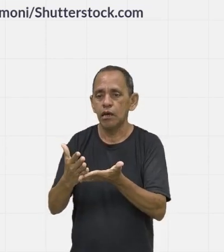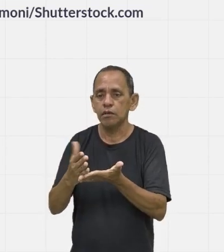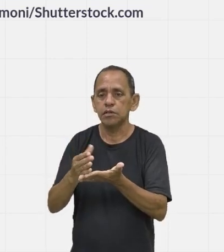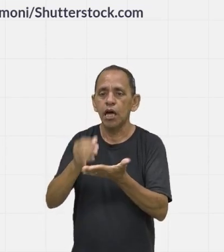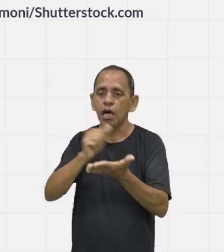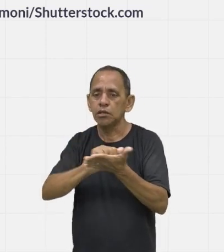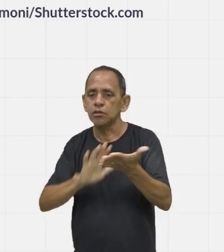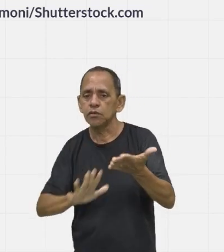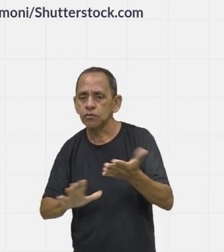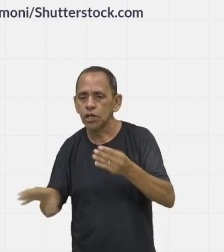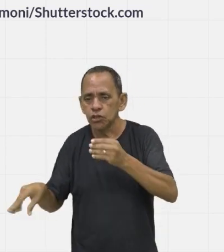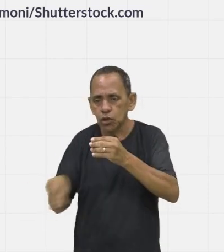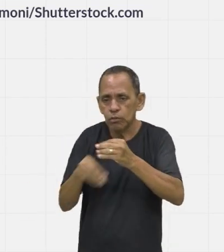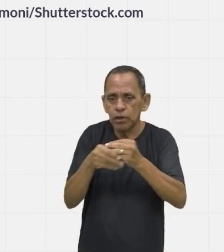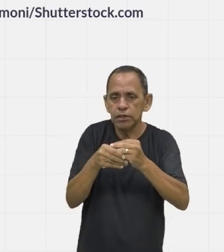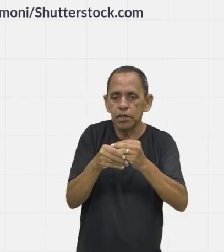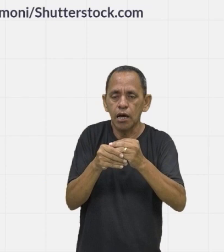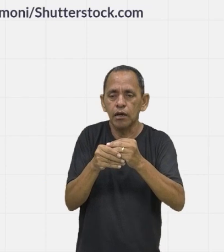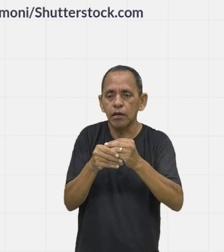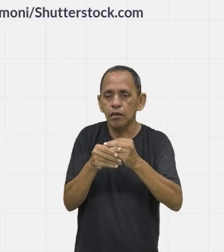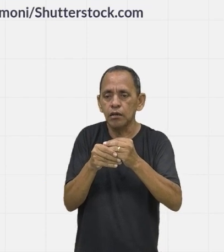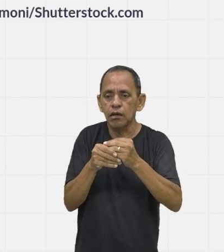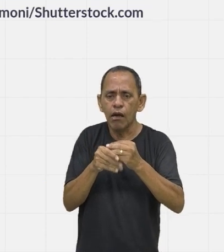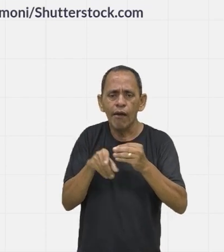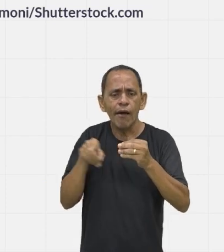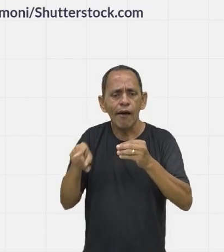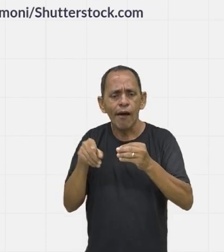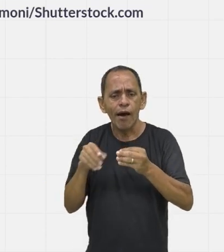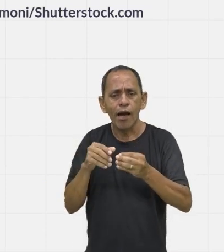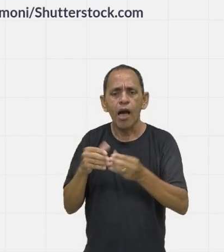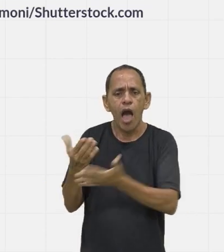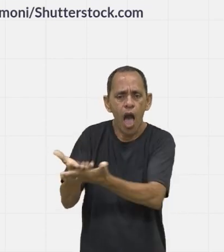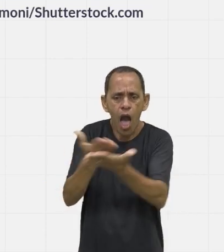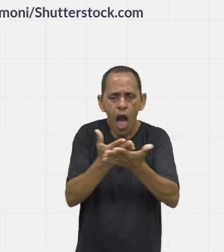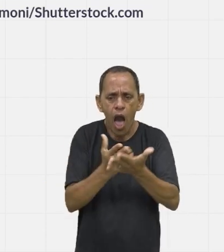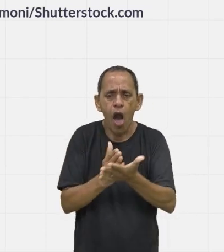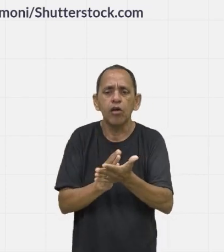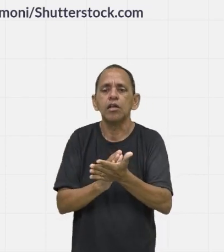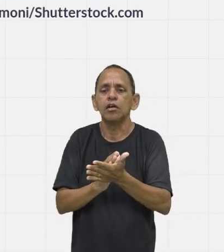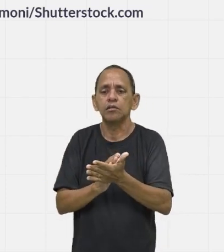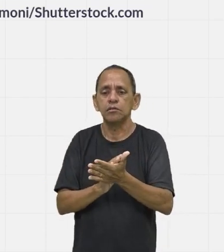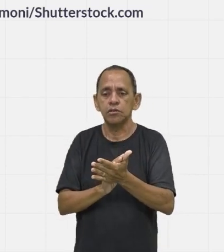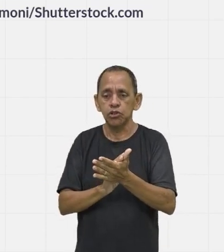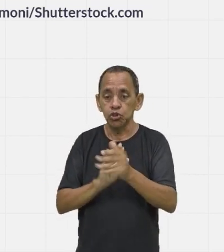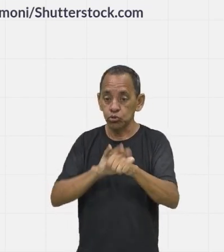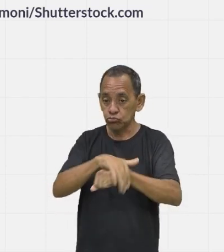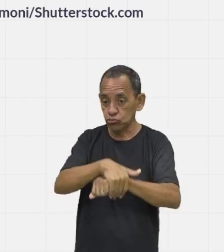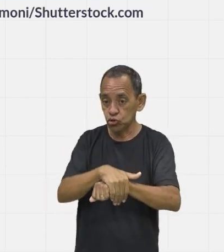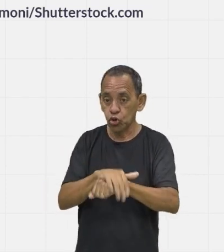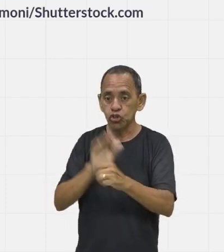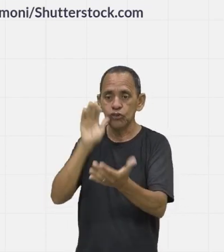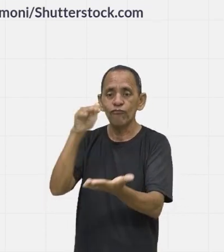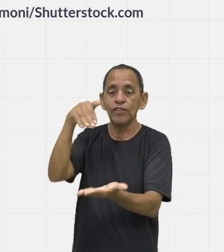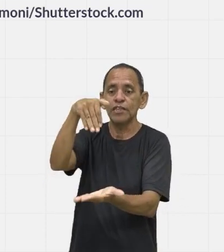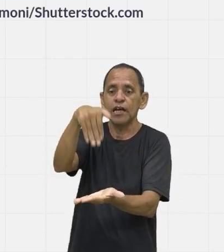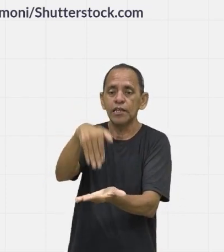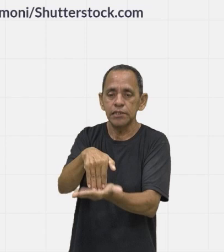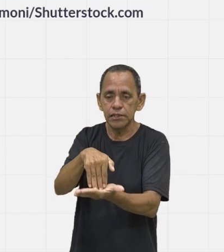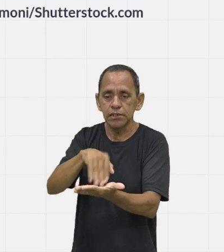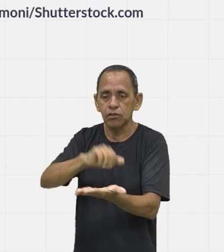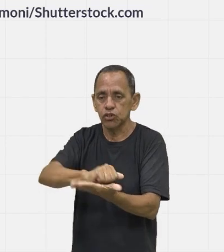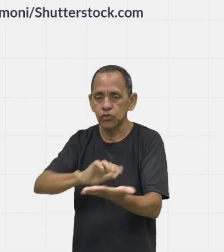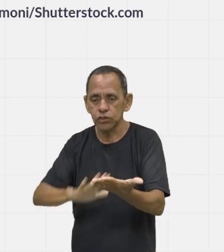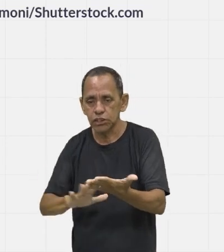complementar, o noturno ele finaliza as atividades com atividade complementar. Então, às